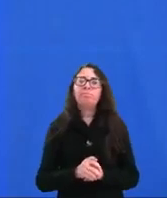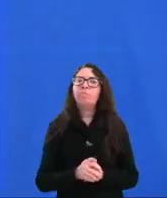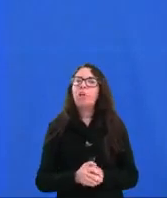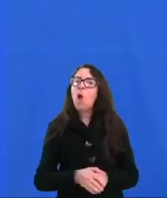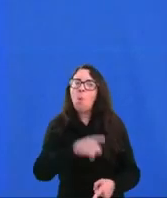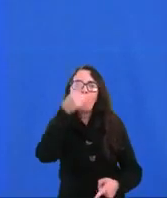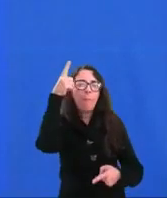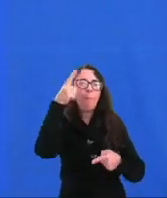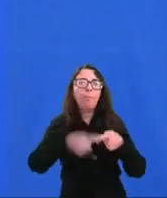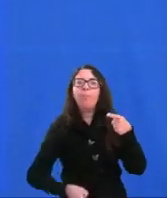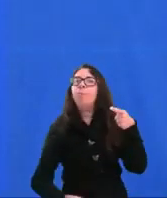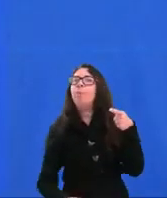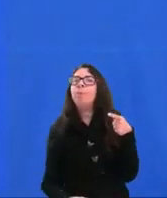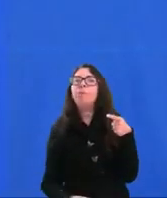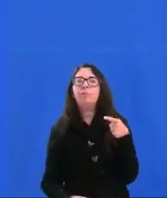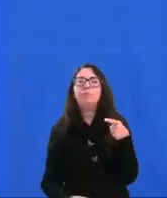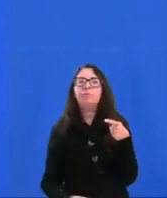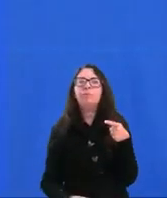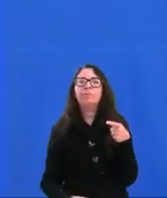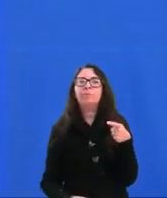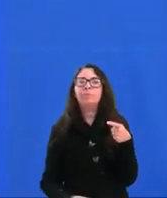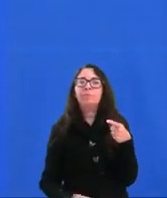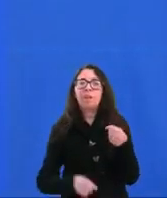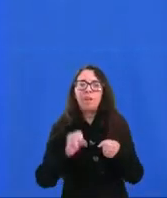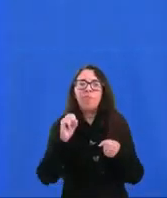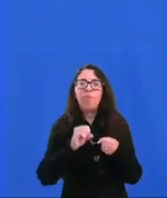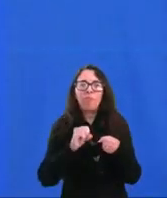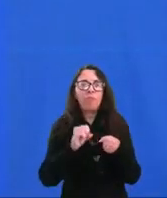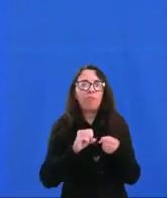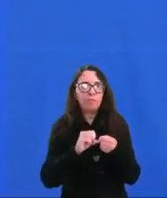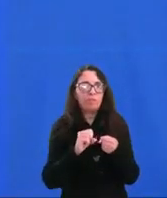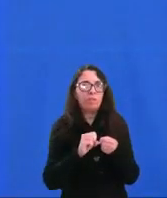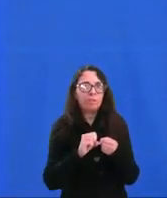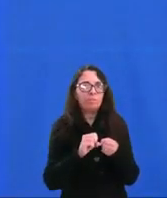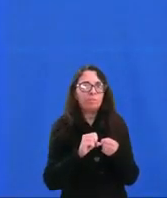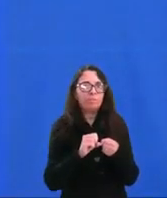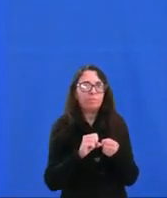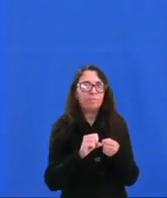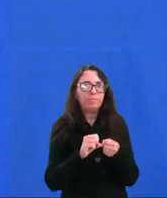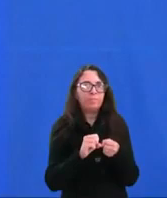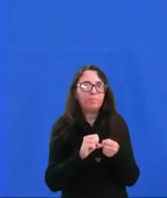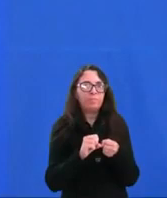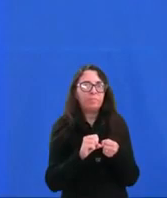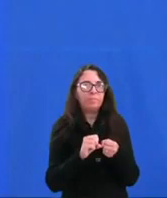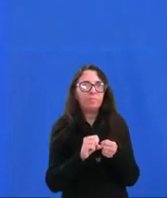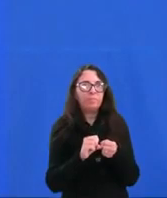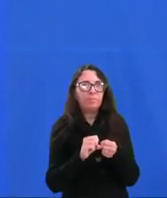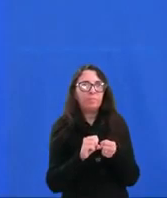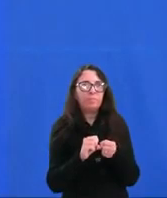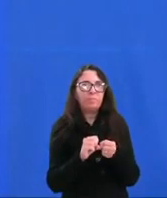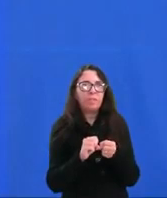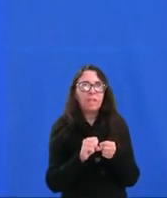a ética, né, de colocar o meu próximo como a mim mesmo.